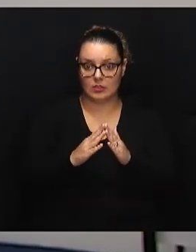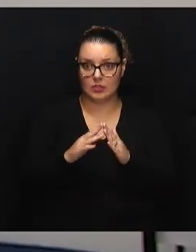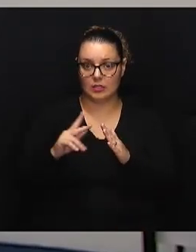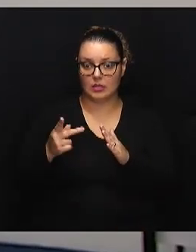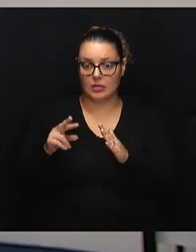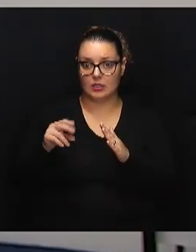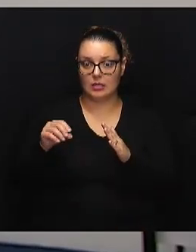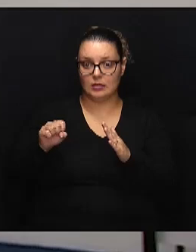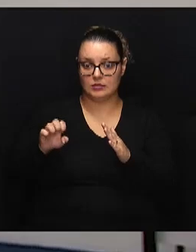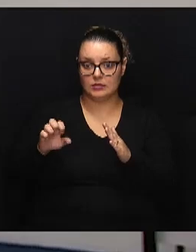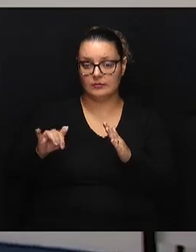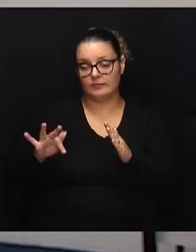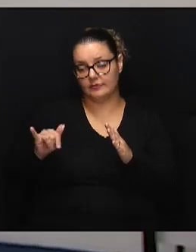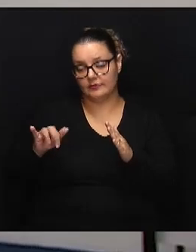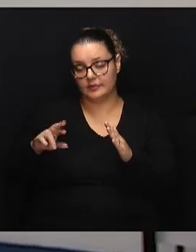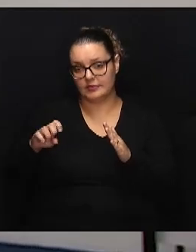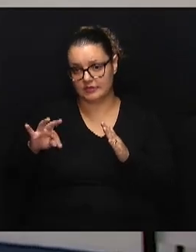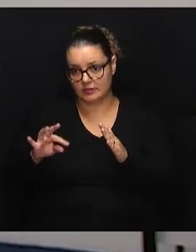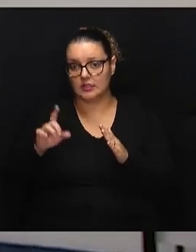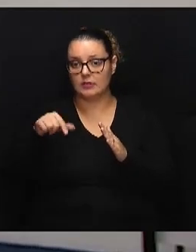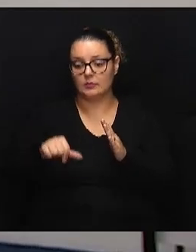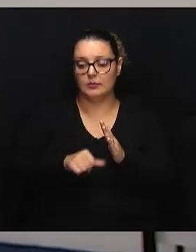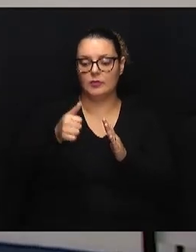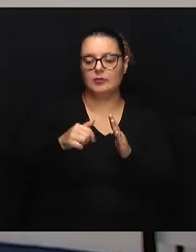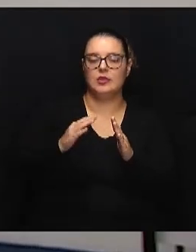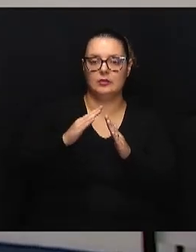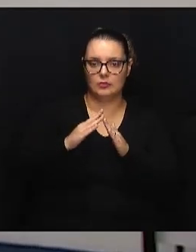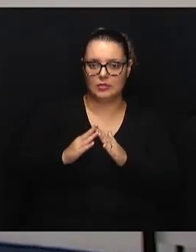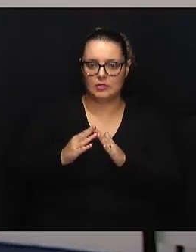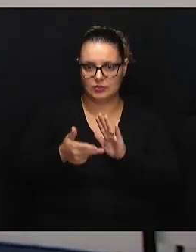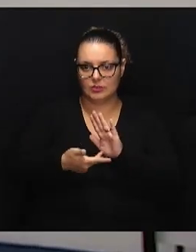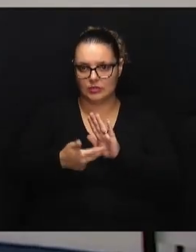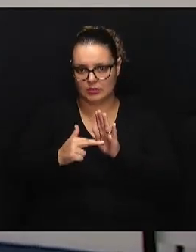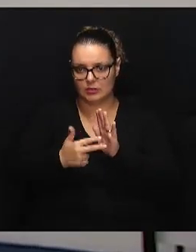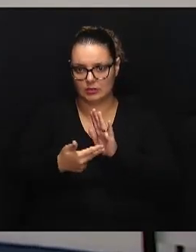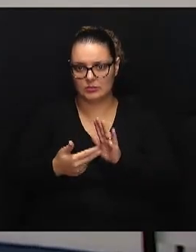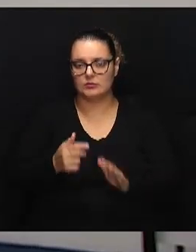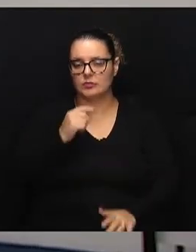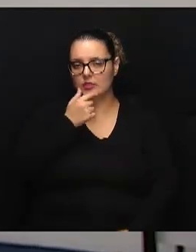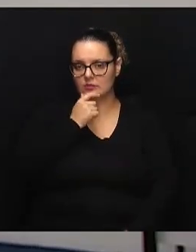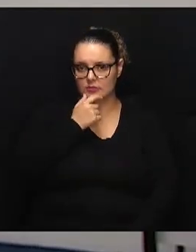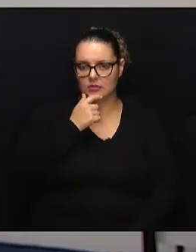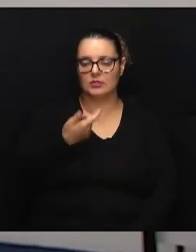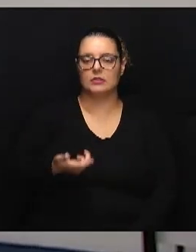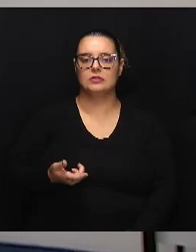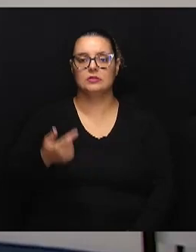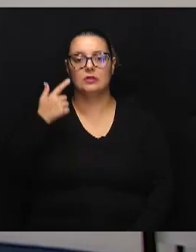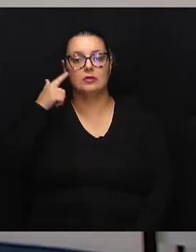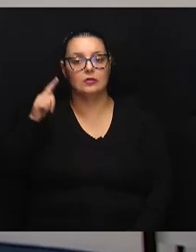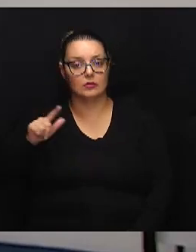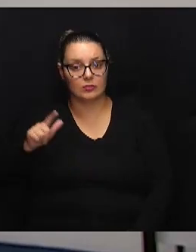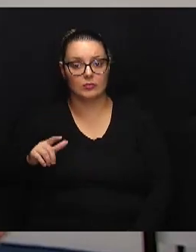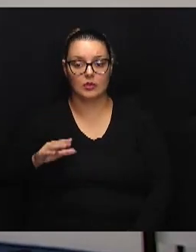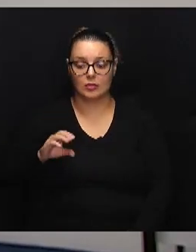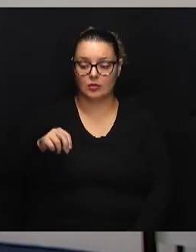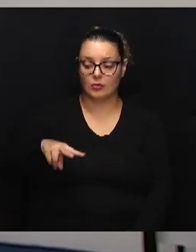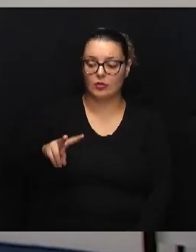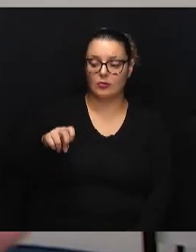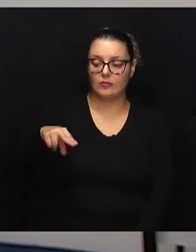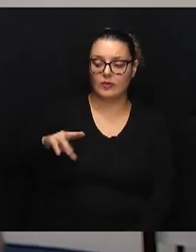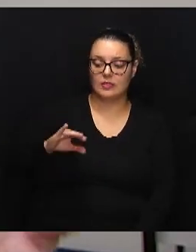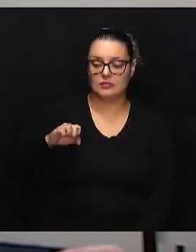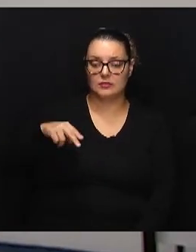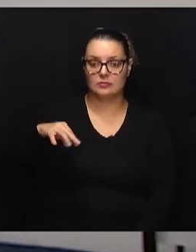First, primeiro moradia. Quer dizer, você criar toda uma lógica de convencimento para que